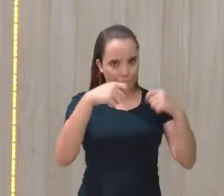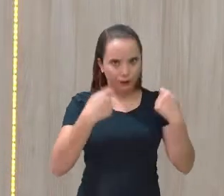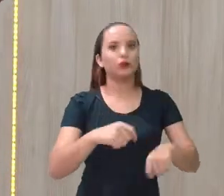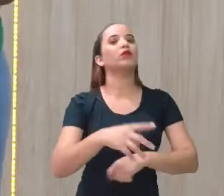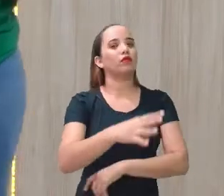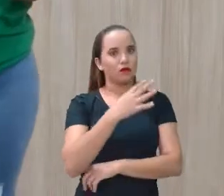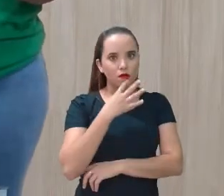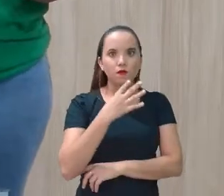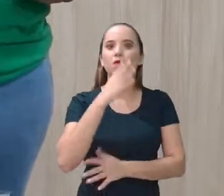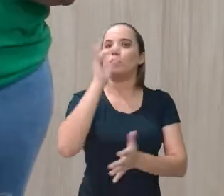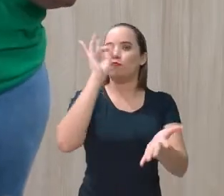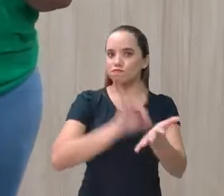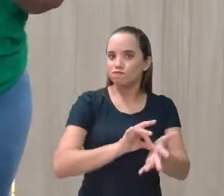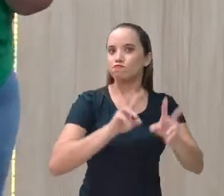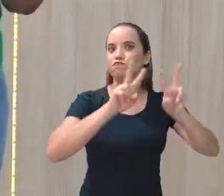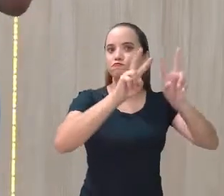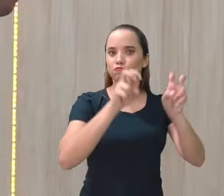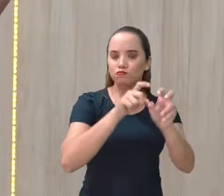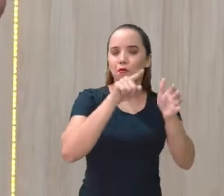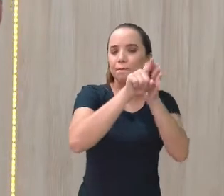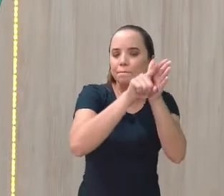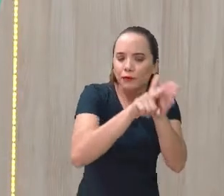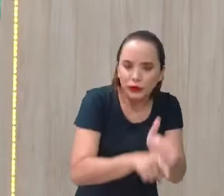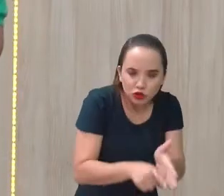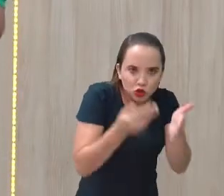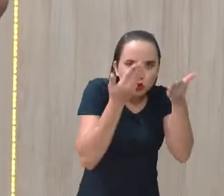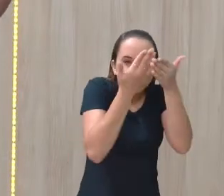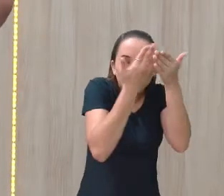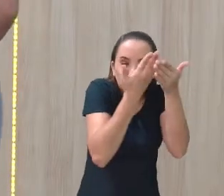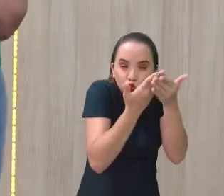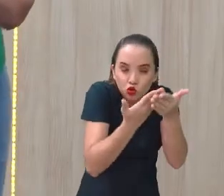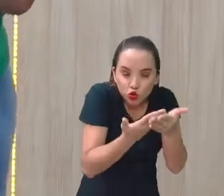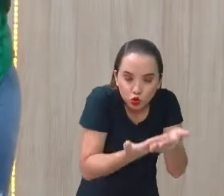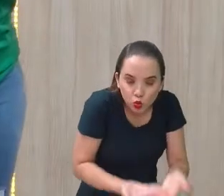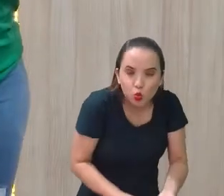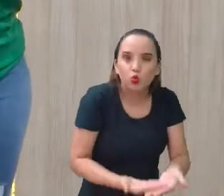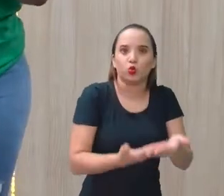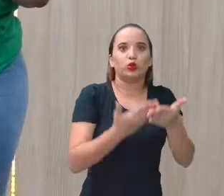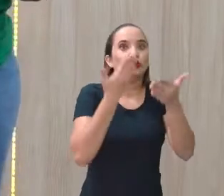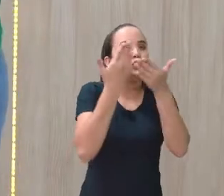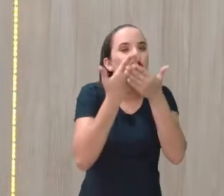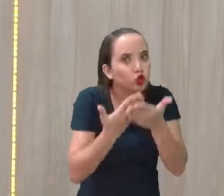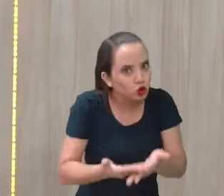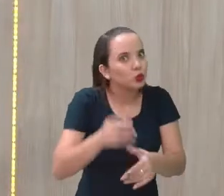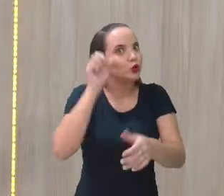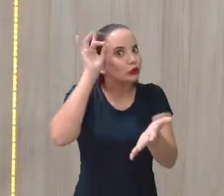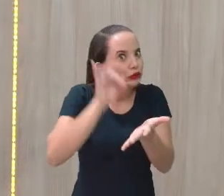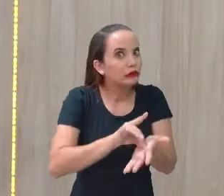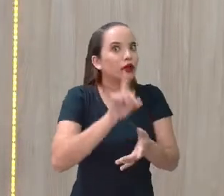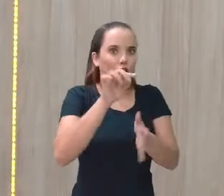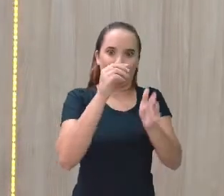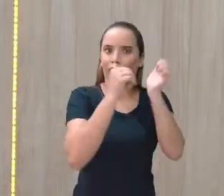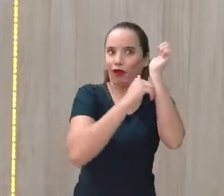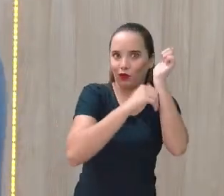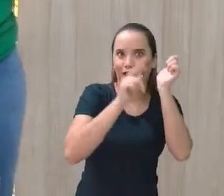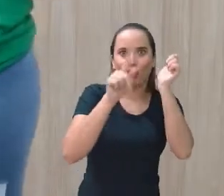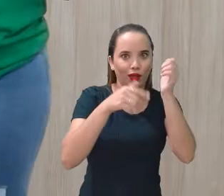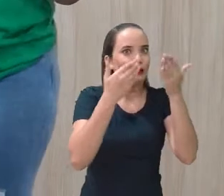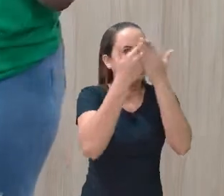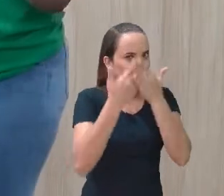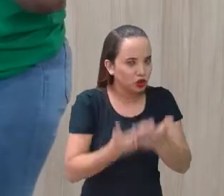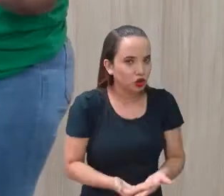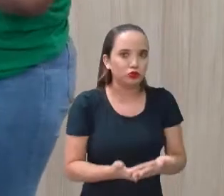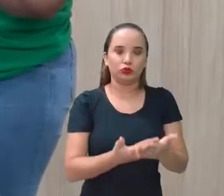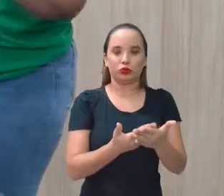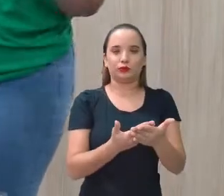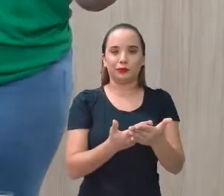conheça o tema, pesquisa, estuda. Estuda o tema, gente, estuda. Estudar é o segredo. Estudar não faz mal, gente, não